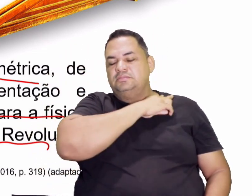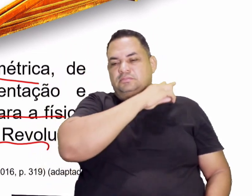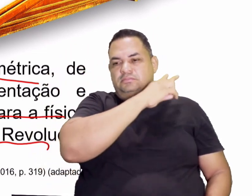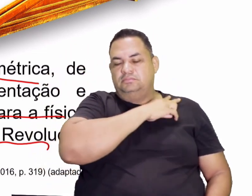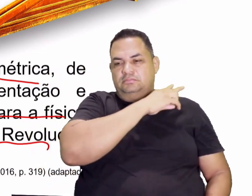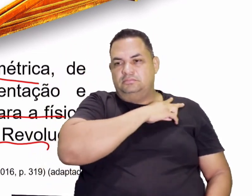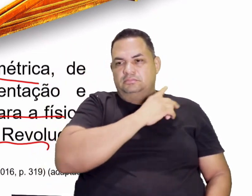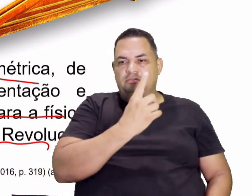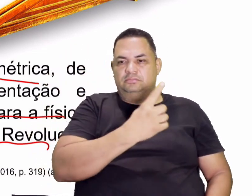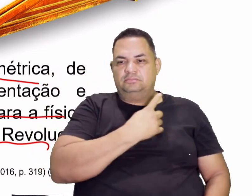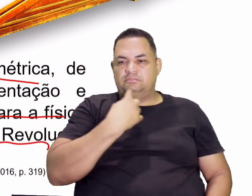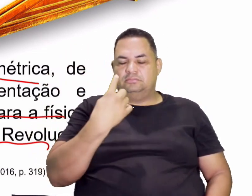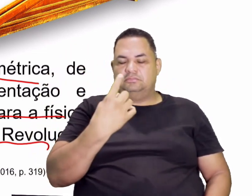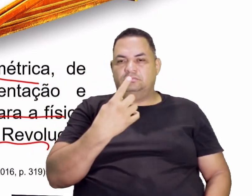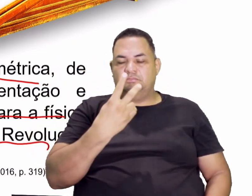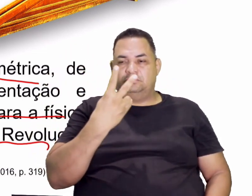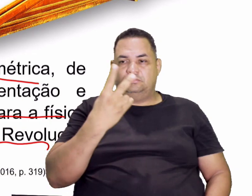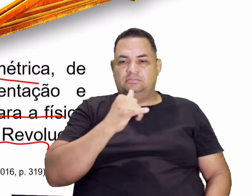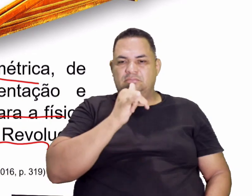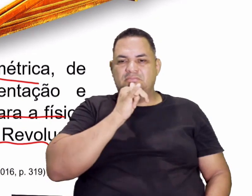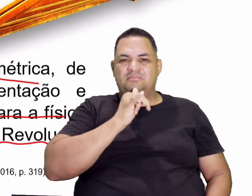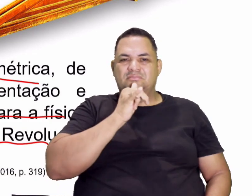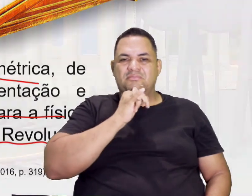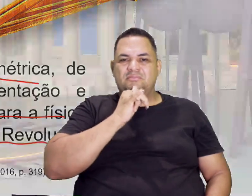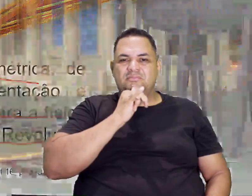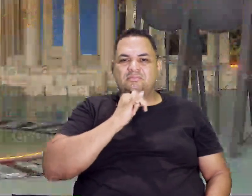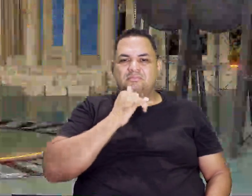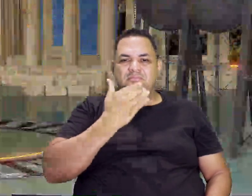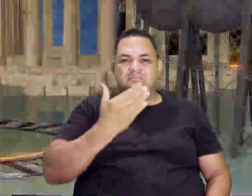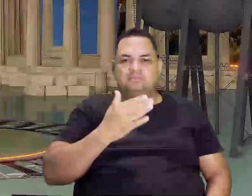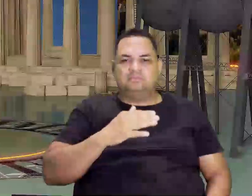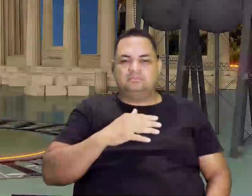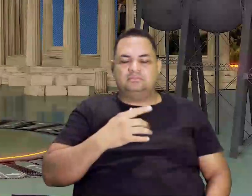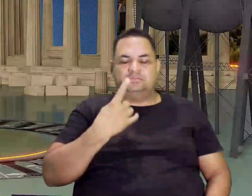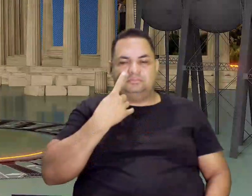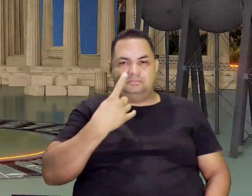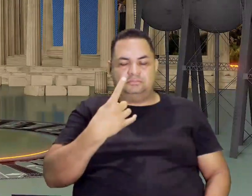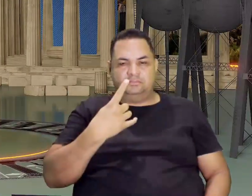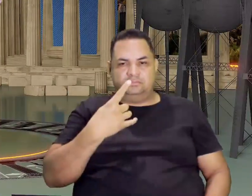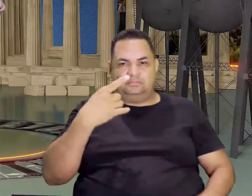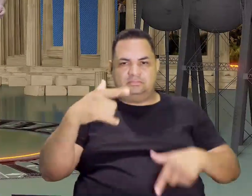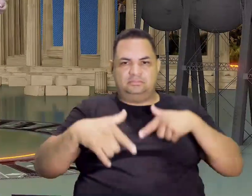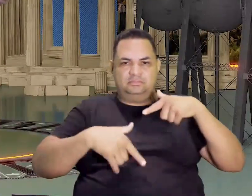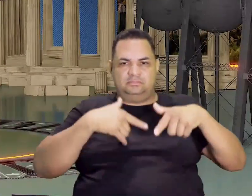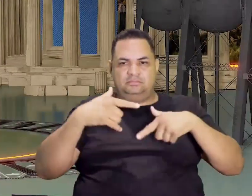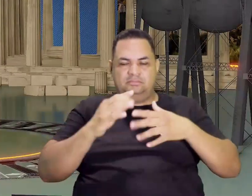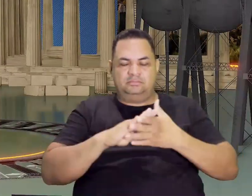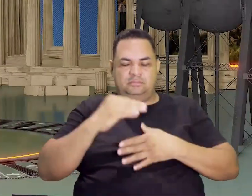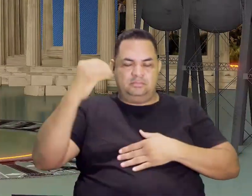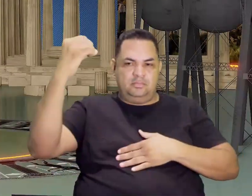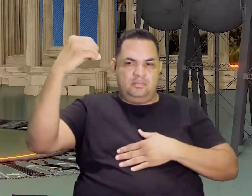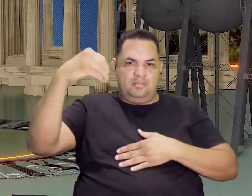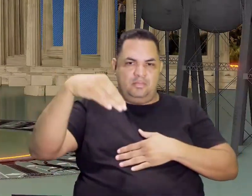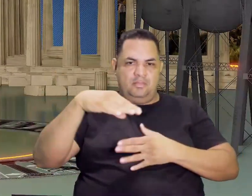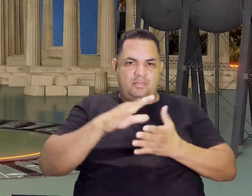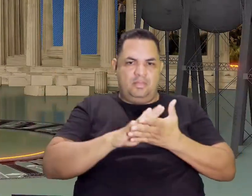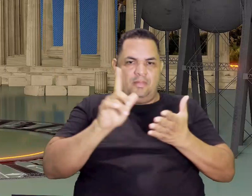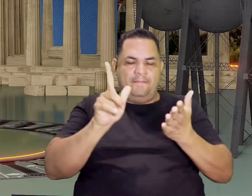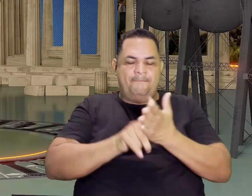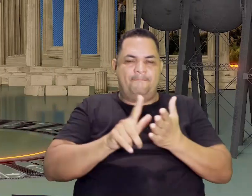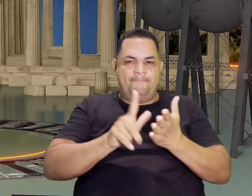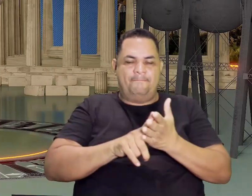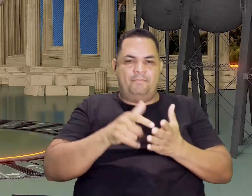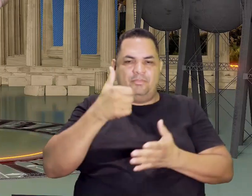nós vimos dois exemplos, né? Inclusive, nós pegamos um trabalho sobre a queda livre no sentido de um papel